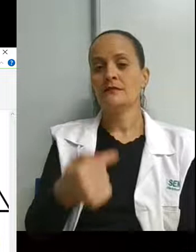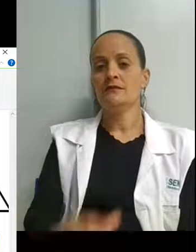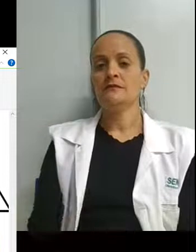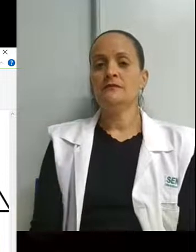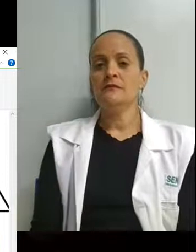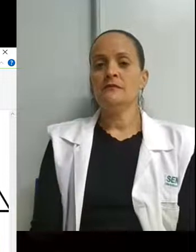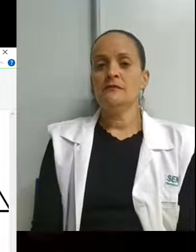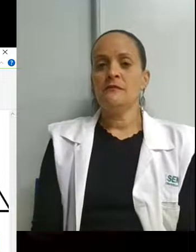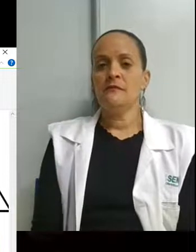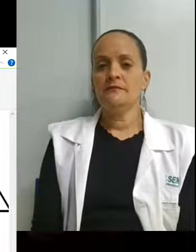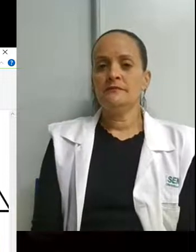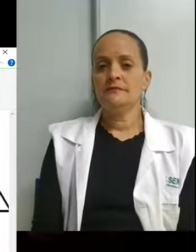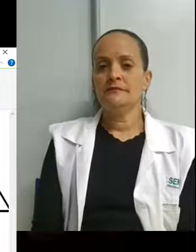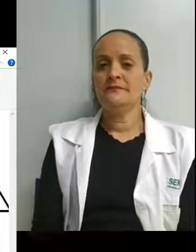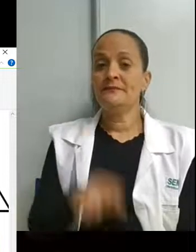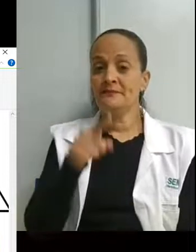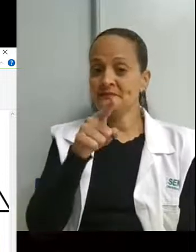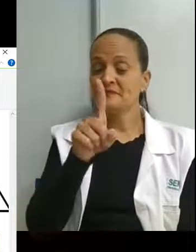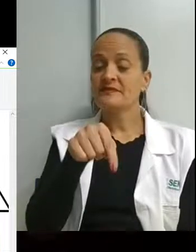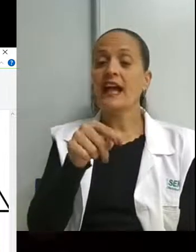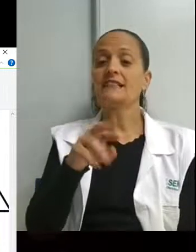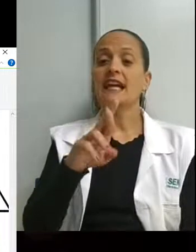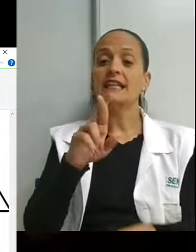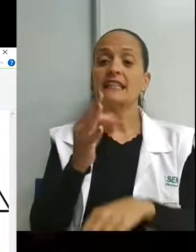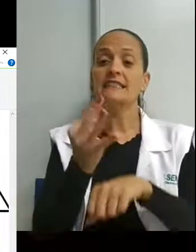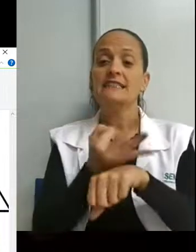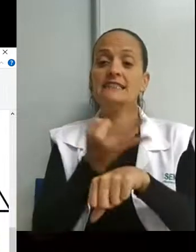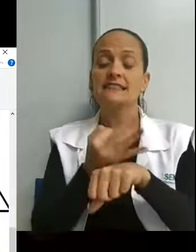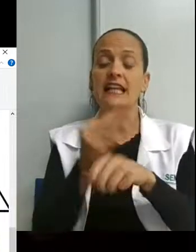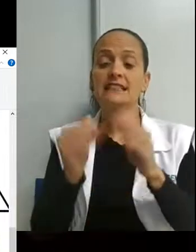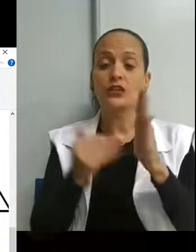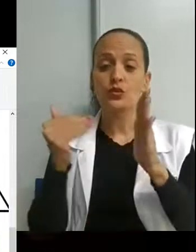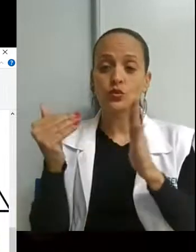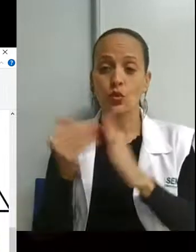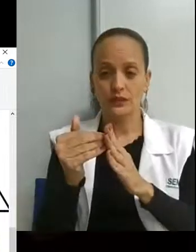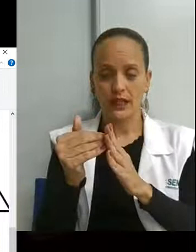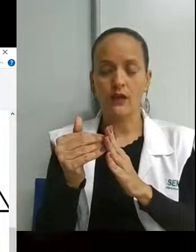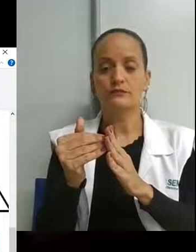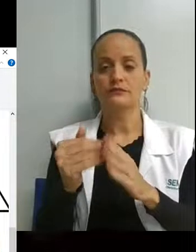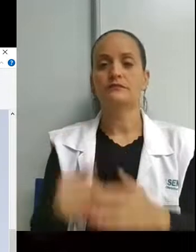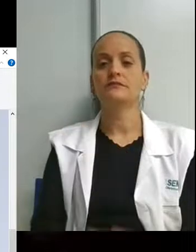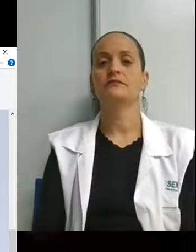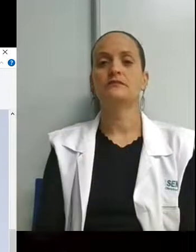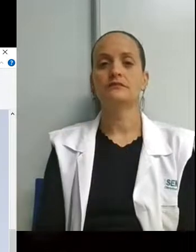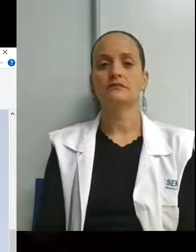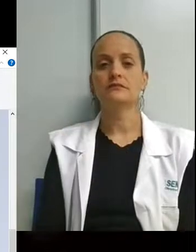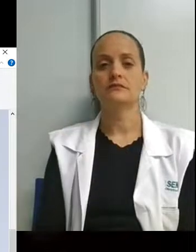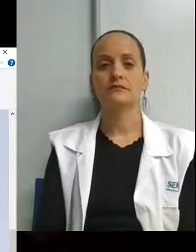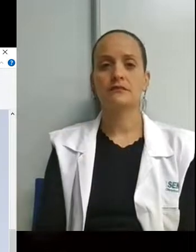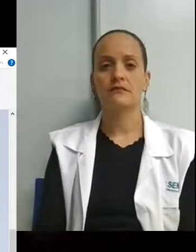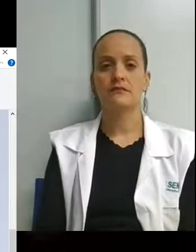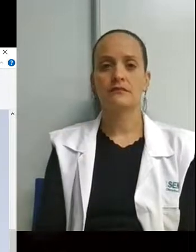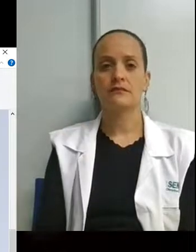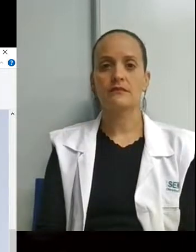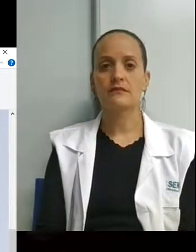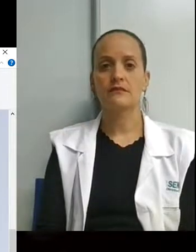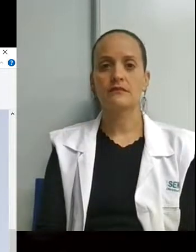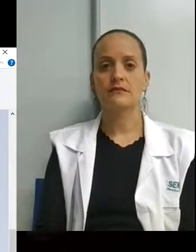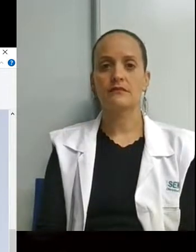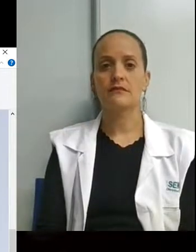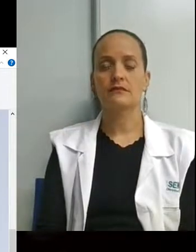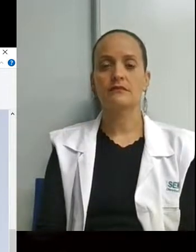27,37. Esse aqui é o valor da resistência total, certo? Vou apagar esse aqui para a gente poder fazer as continhas aqui na